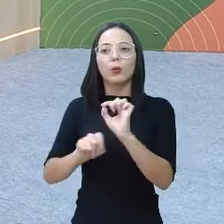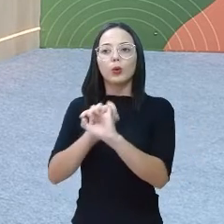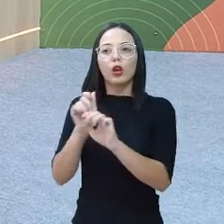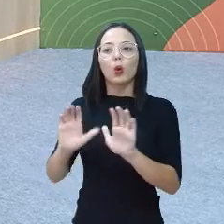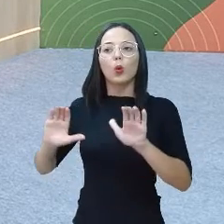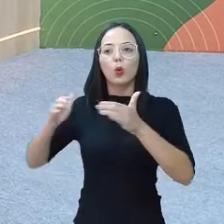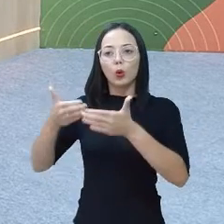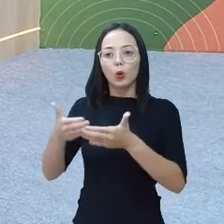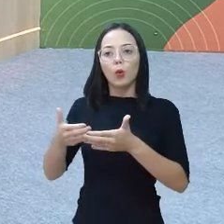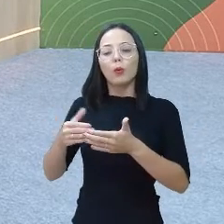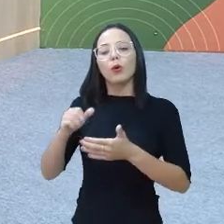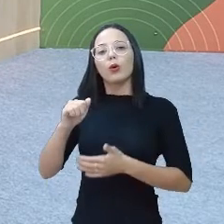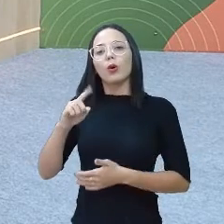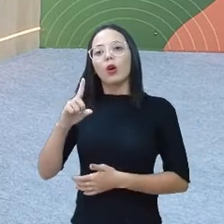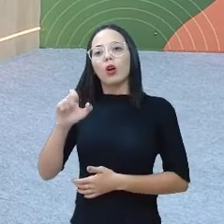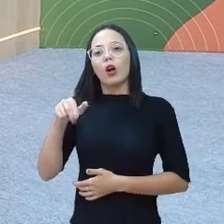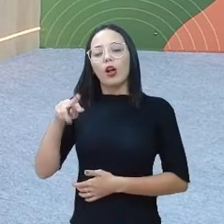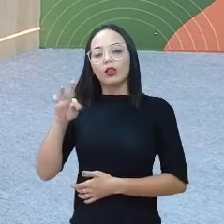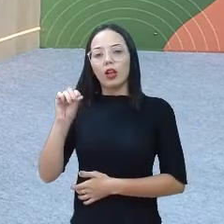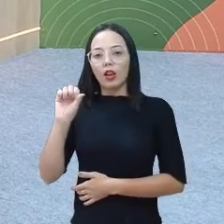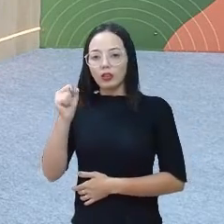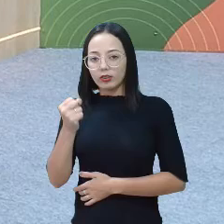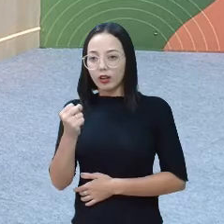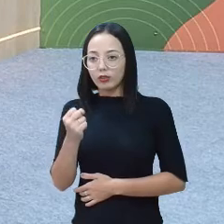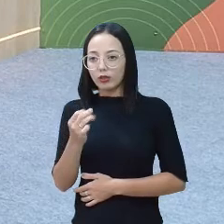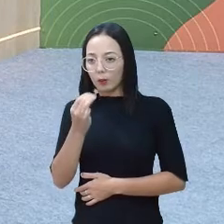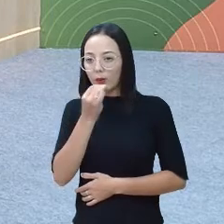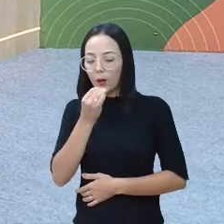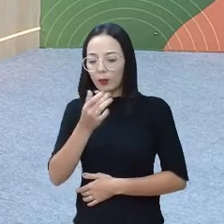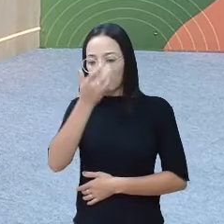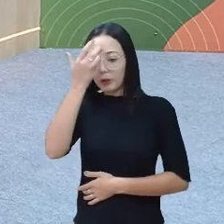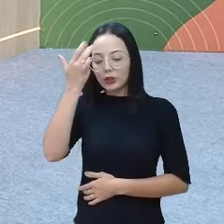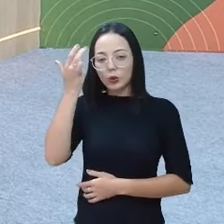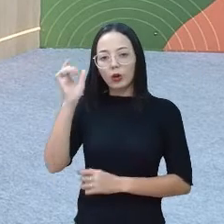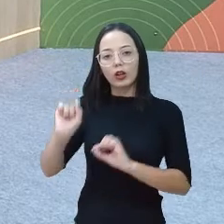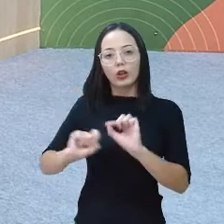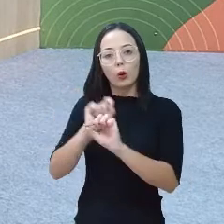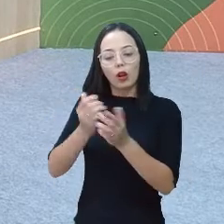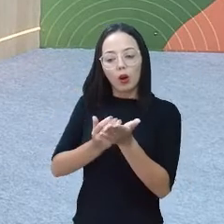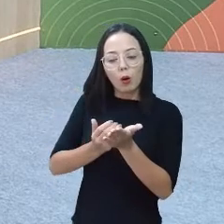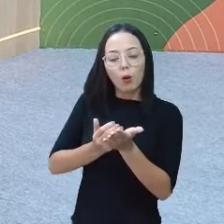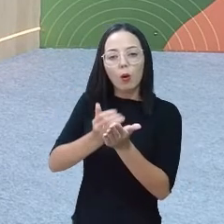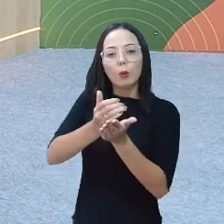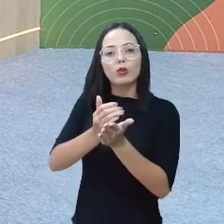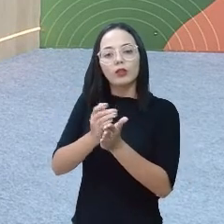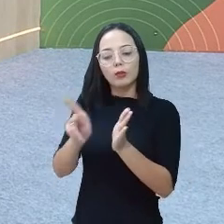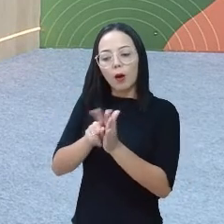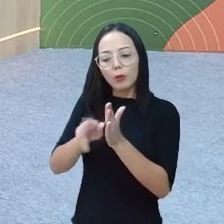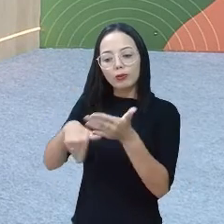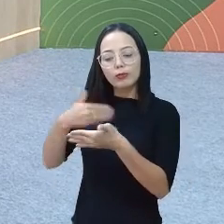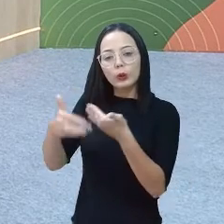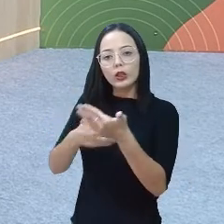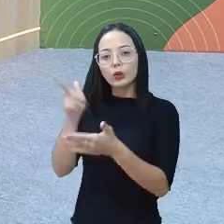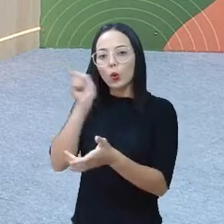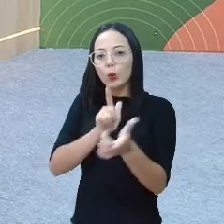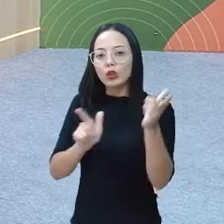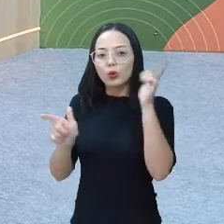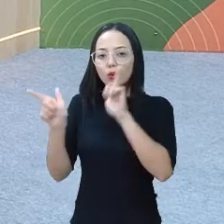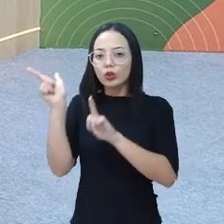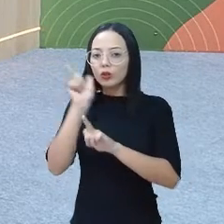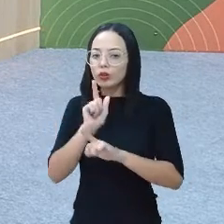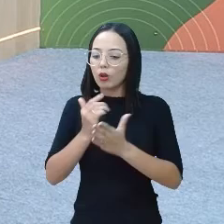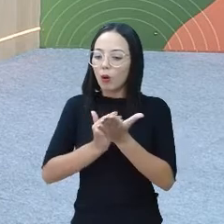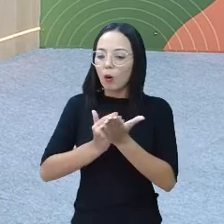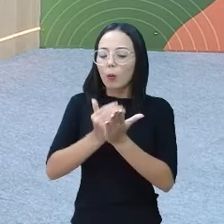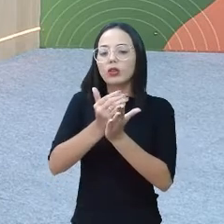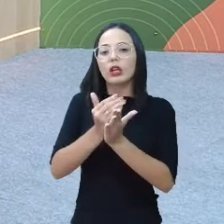né? O sujeito, exatamente esse sujeito, né, que iniciava esse processo de conquista. Então, ele